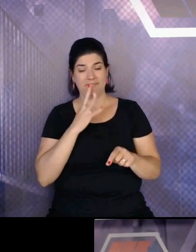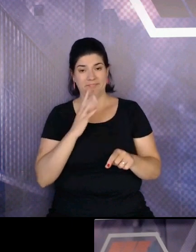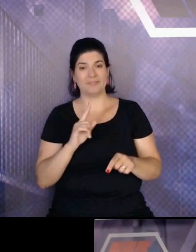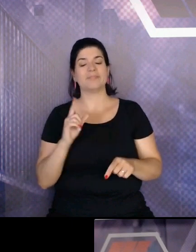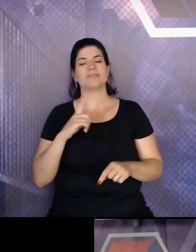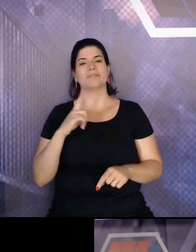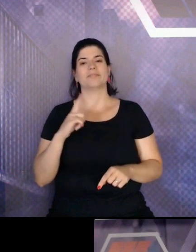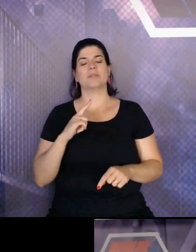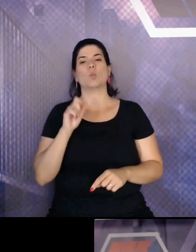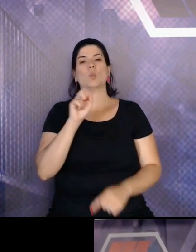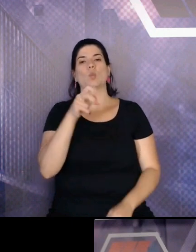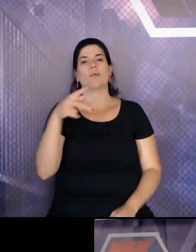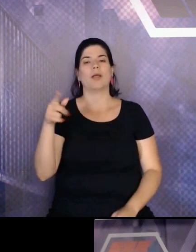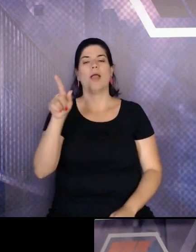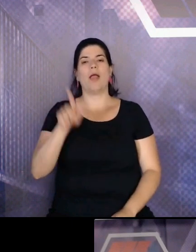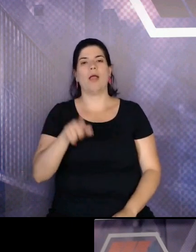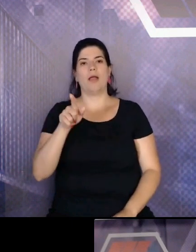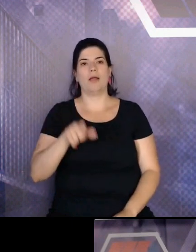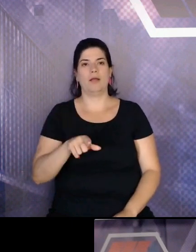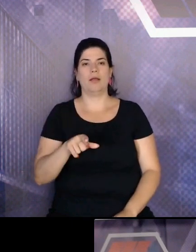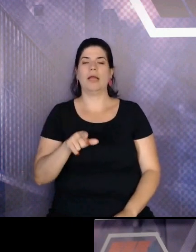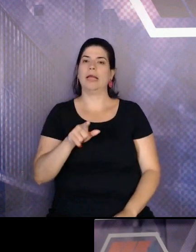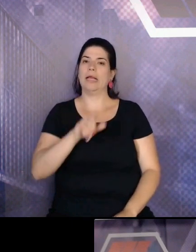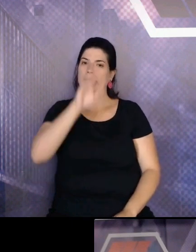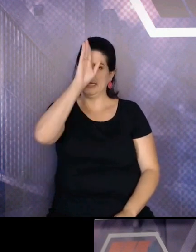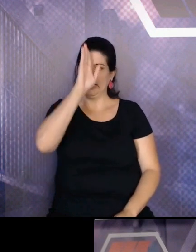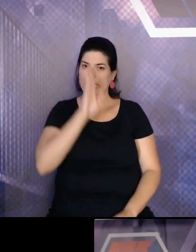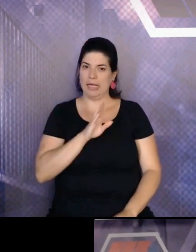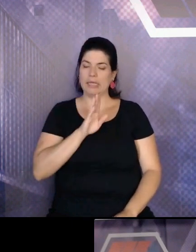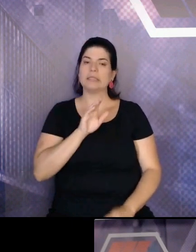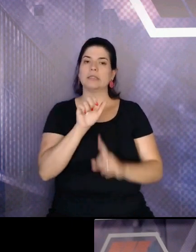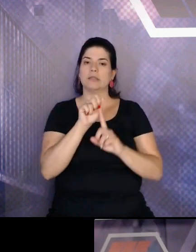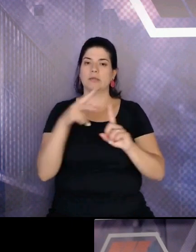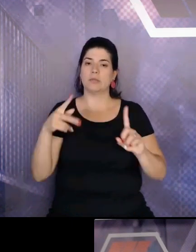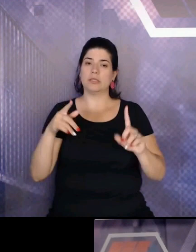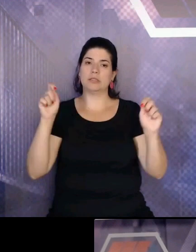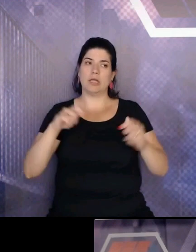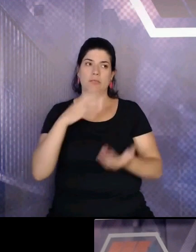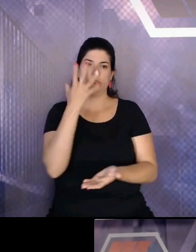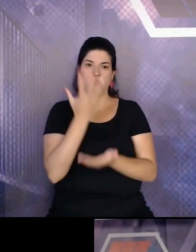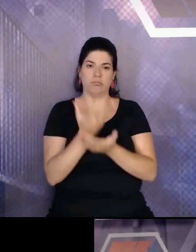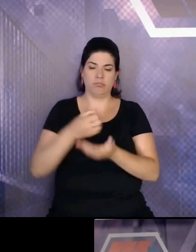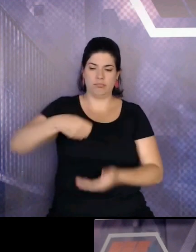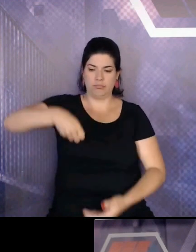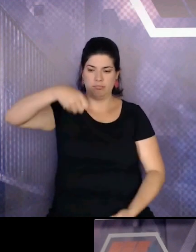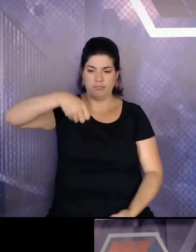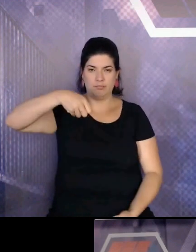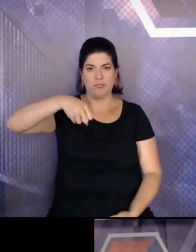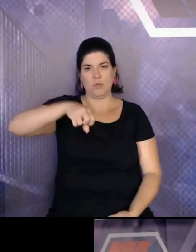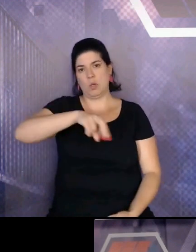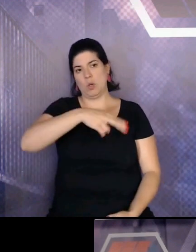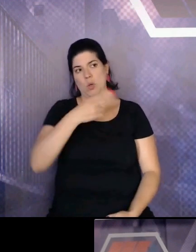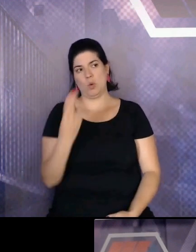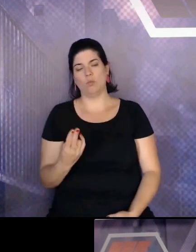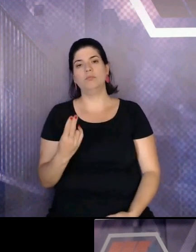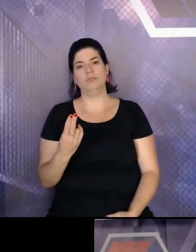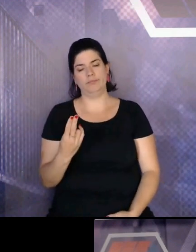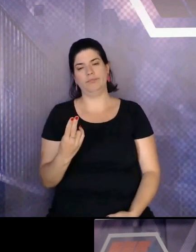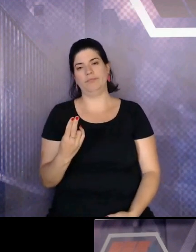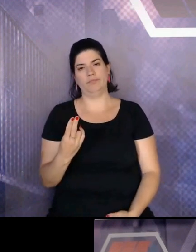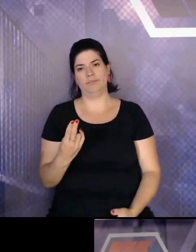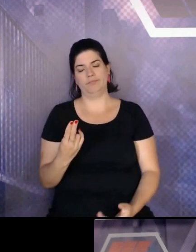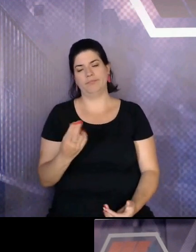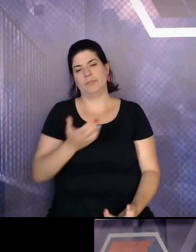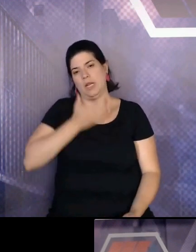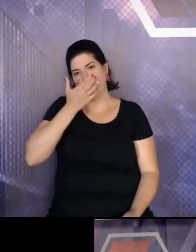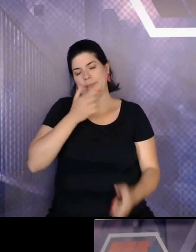aplicativo também, que é um app gratuito que você pode baixar na App Store ou na Google Play, e aí você